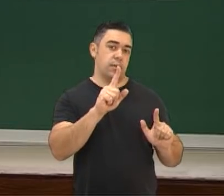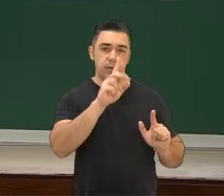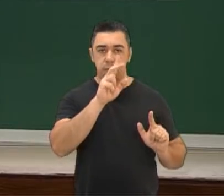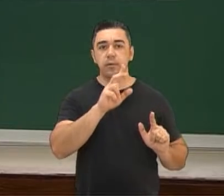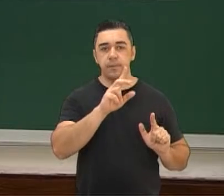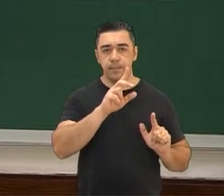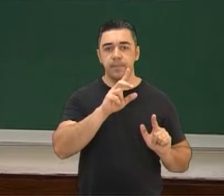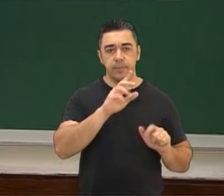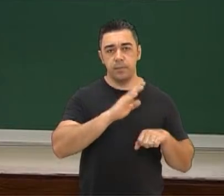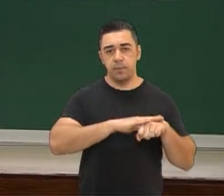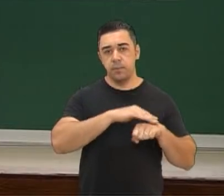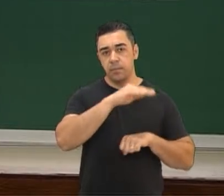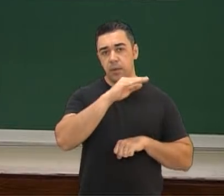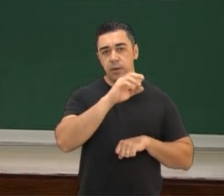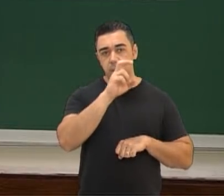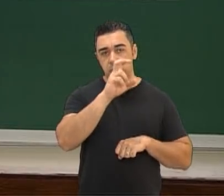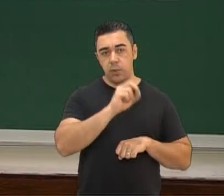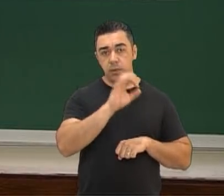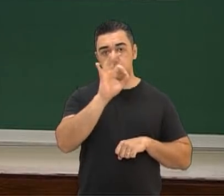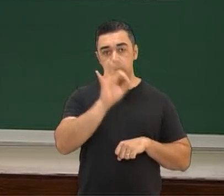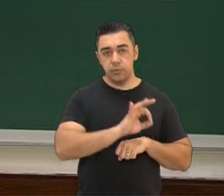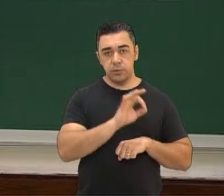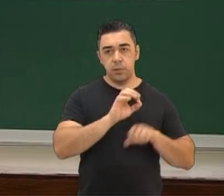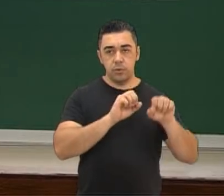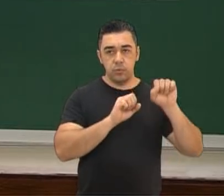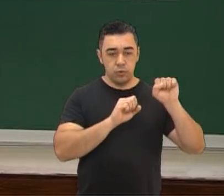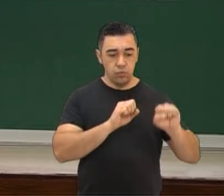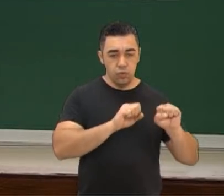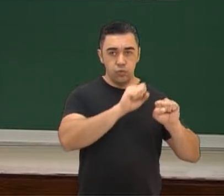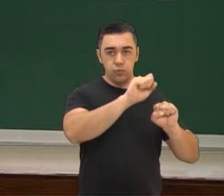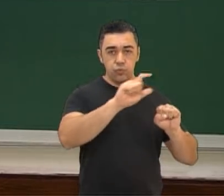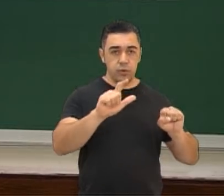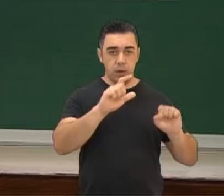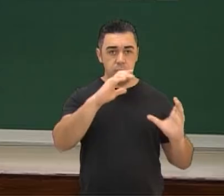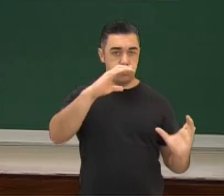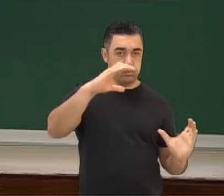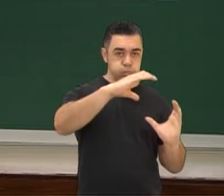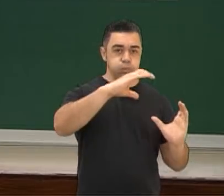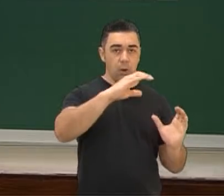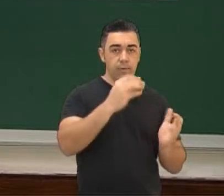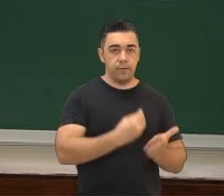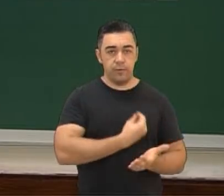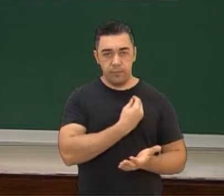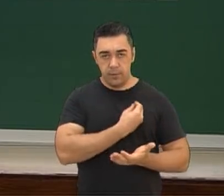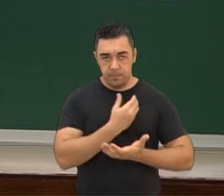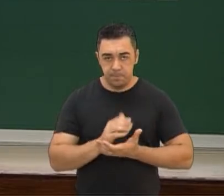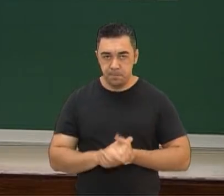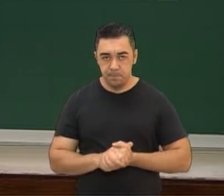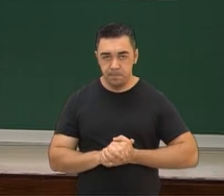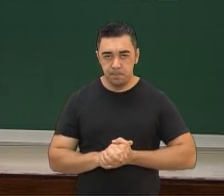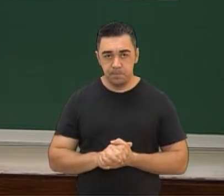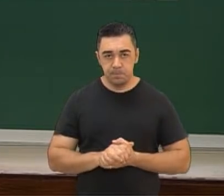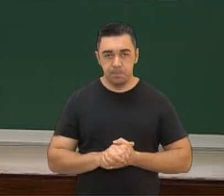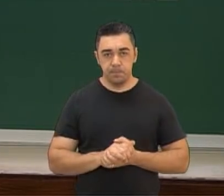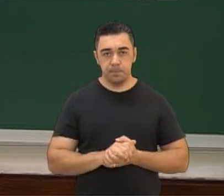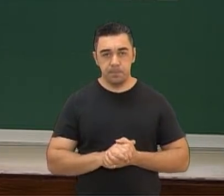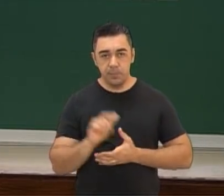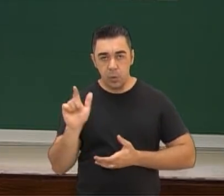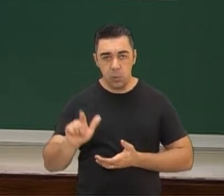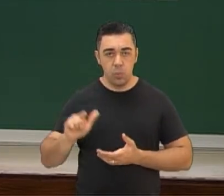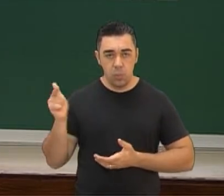de 50% da população do Brasil está vivendo concentrada nessas duas regiões.